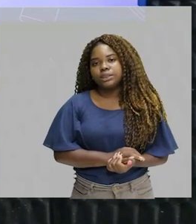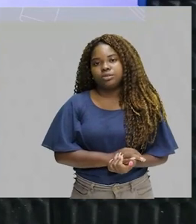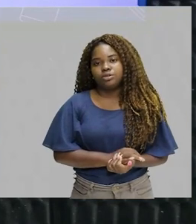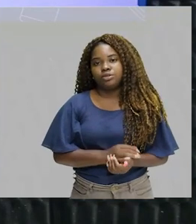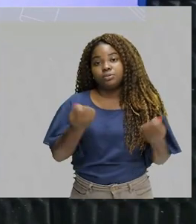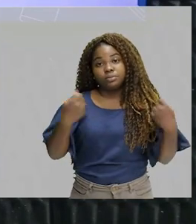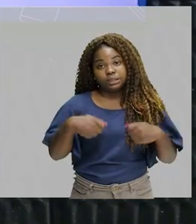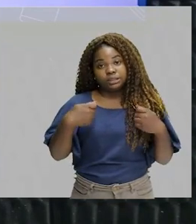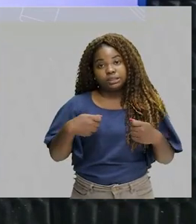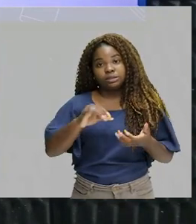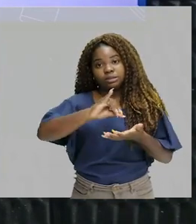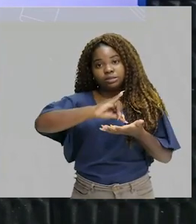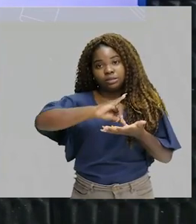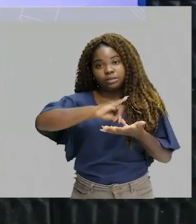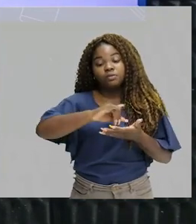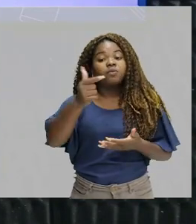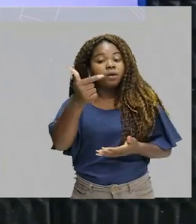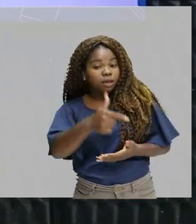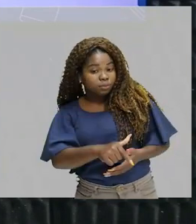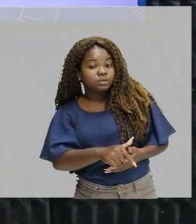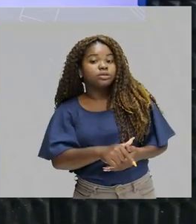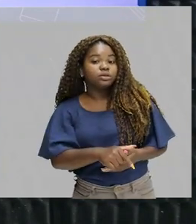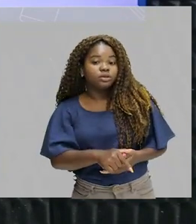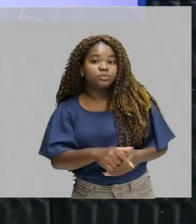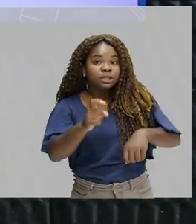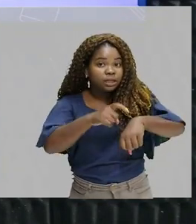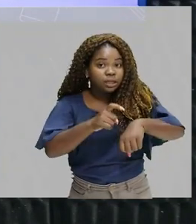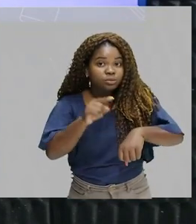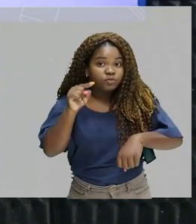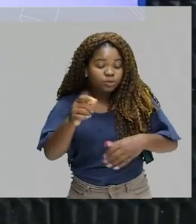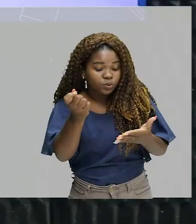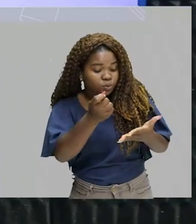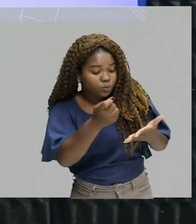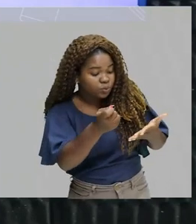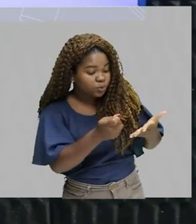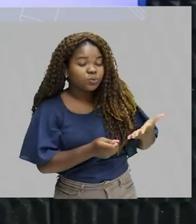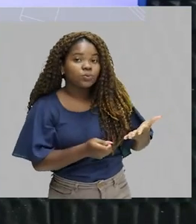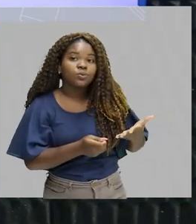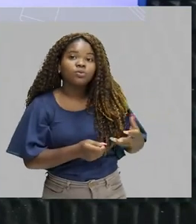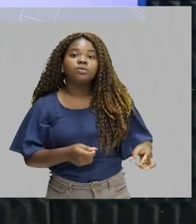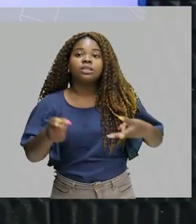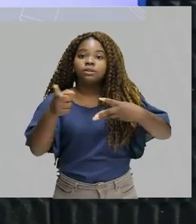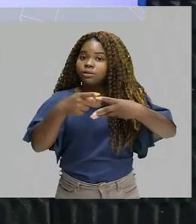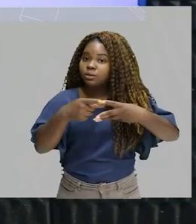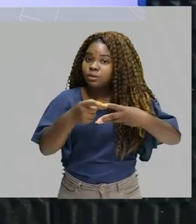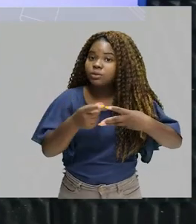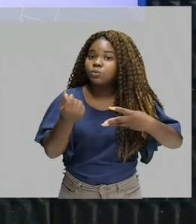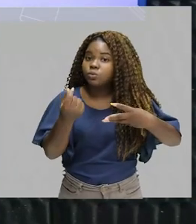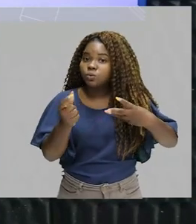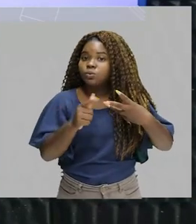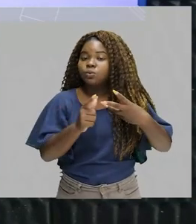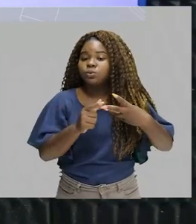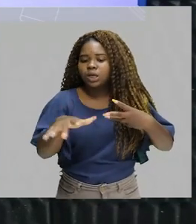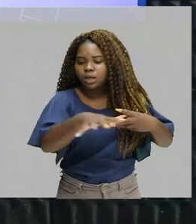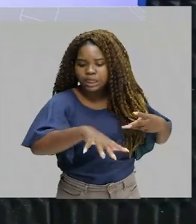capitalismo vou repetir para dar tempo de você anotar a busca pelo lucro a